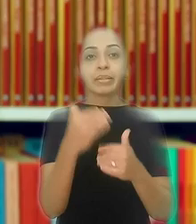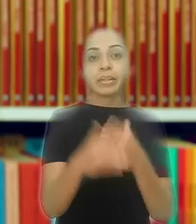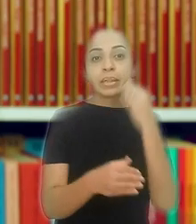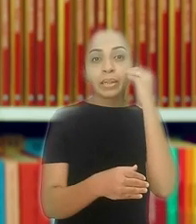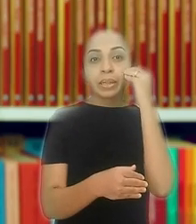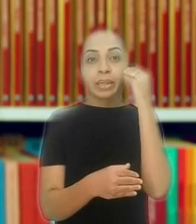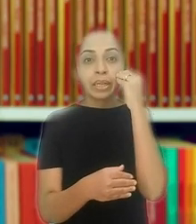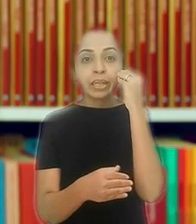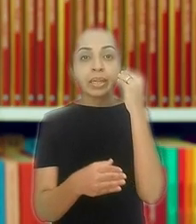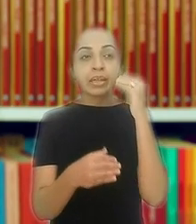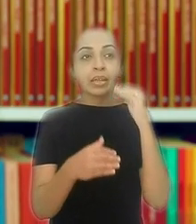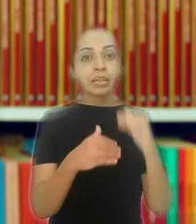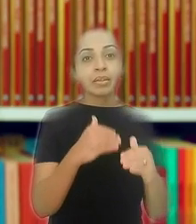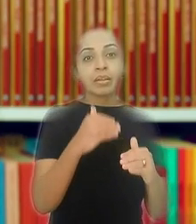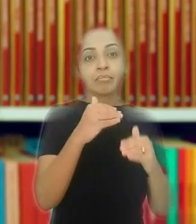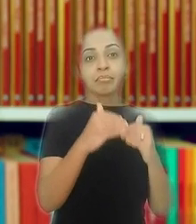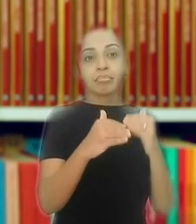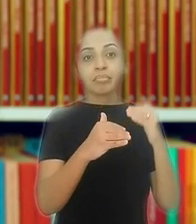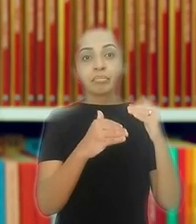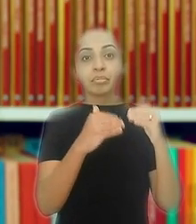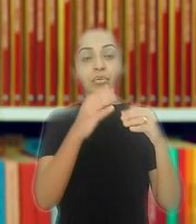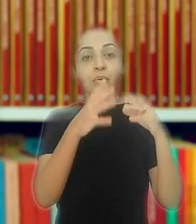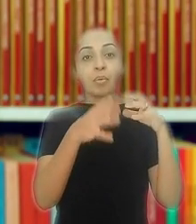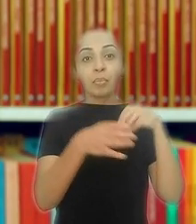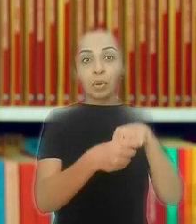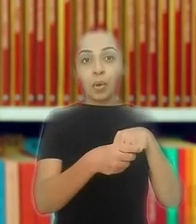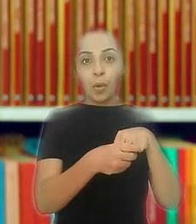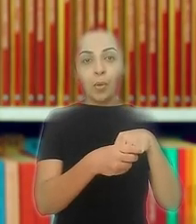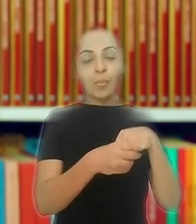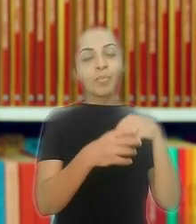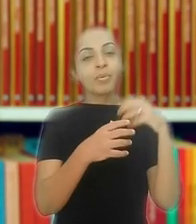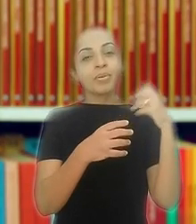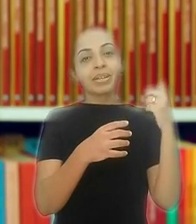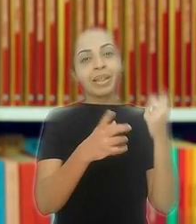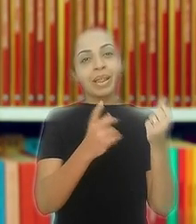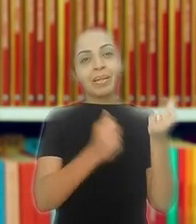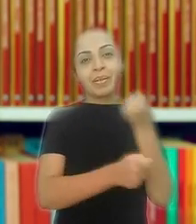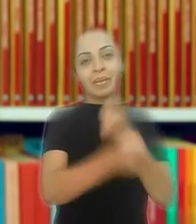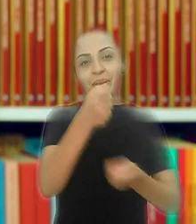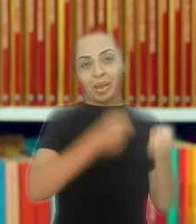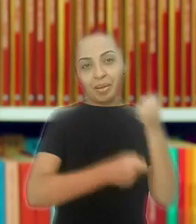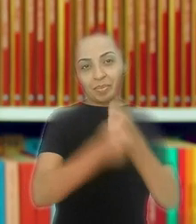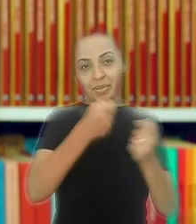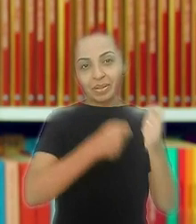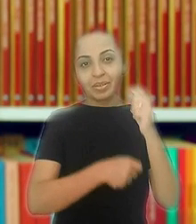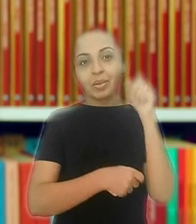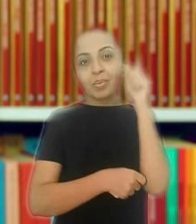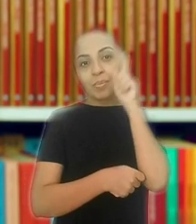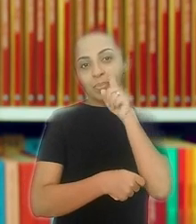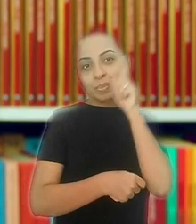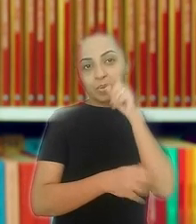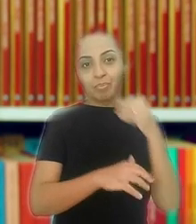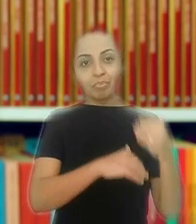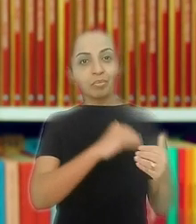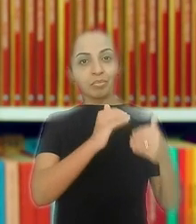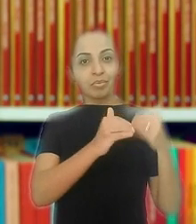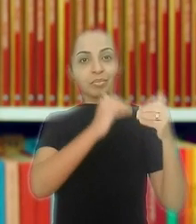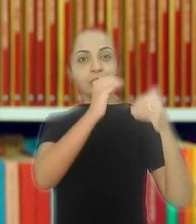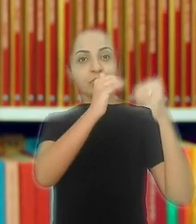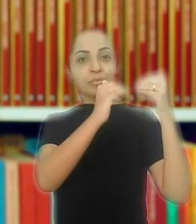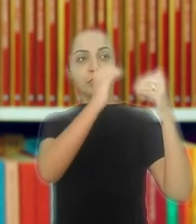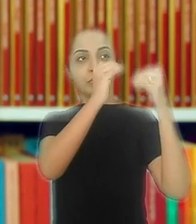patamares subindo degraus dentro da máquina capitalista norte-americana é um livro muito interessante mesmo